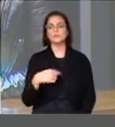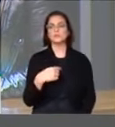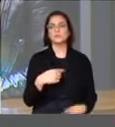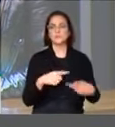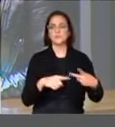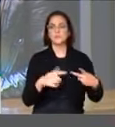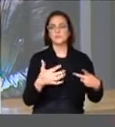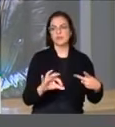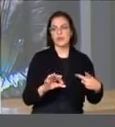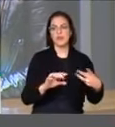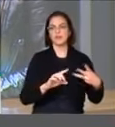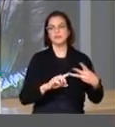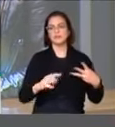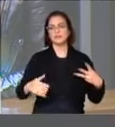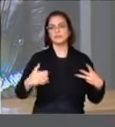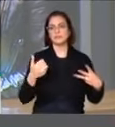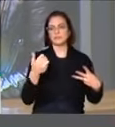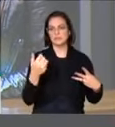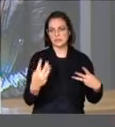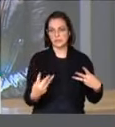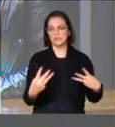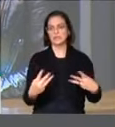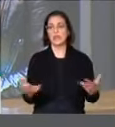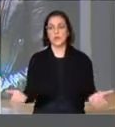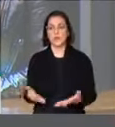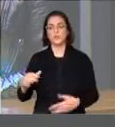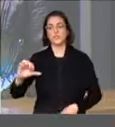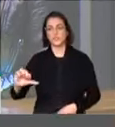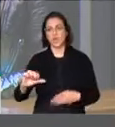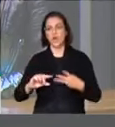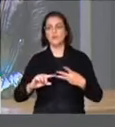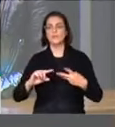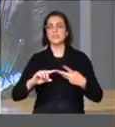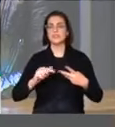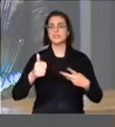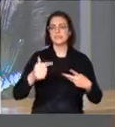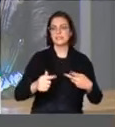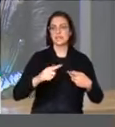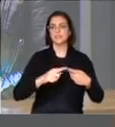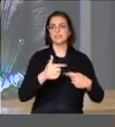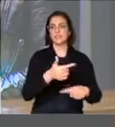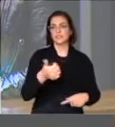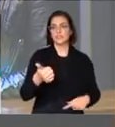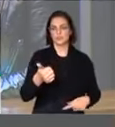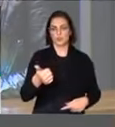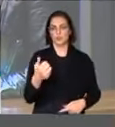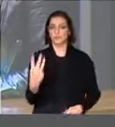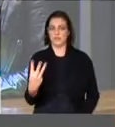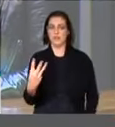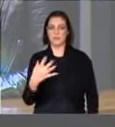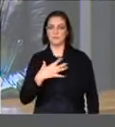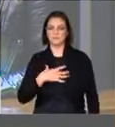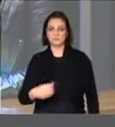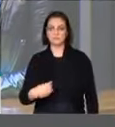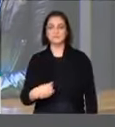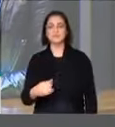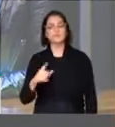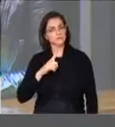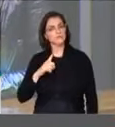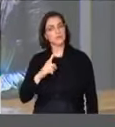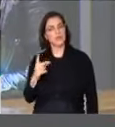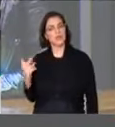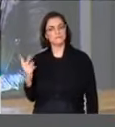10 e 13 anos. Hoje estão com 9, 17 e 21 anos. Essas 3 crianças carregam os